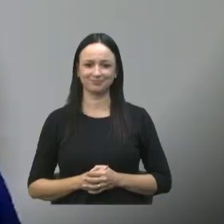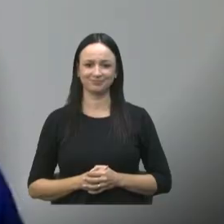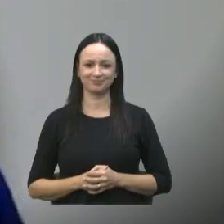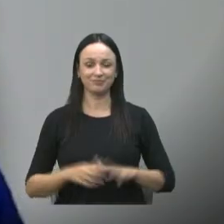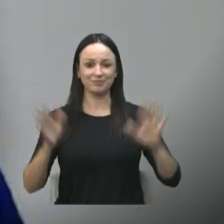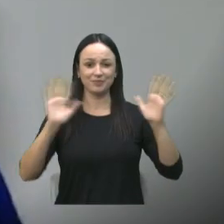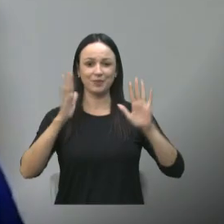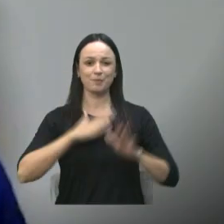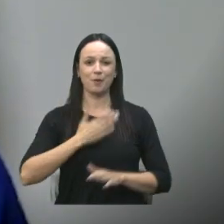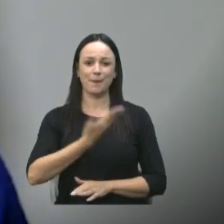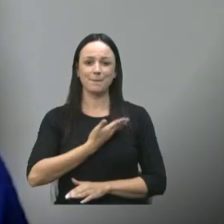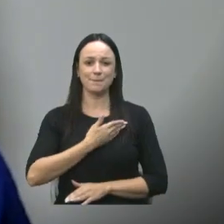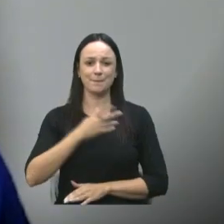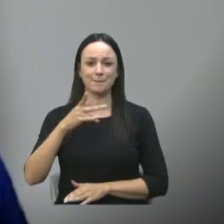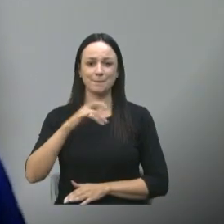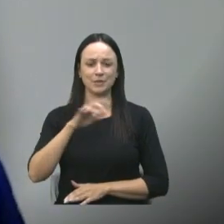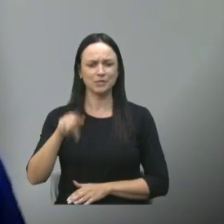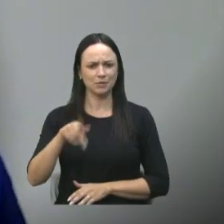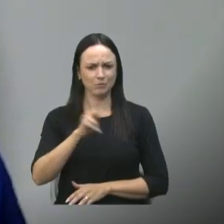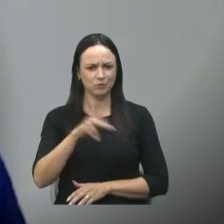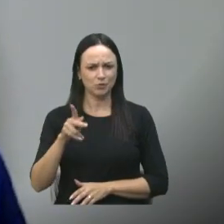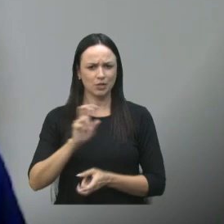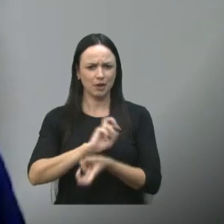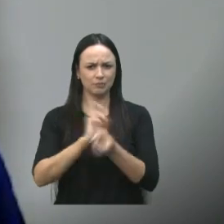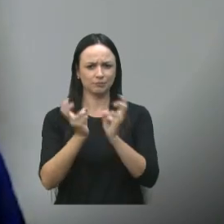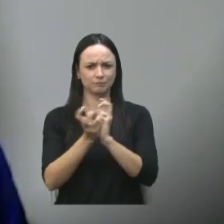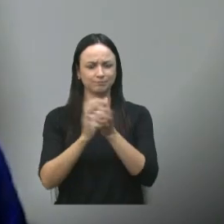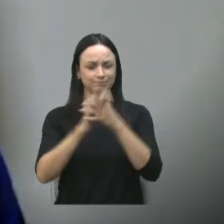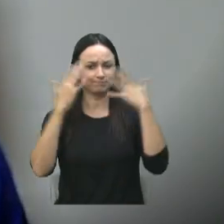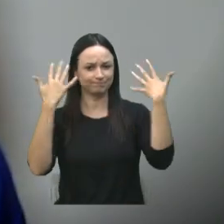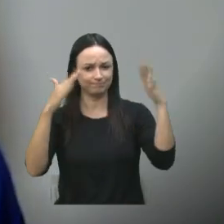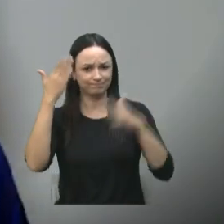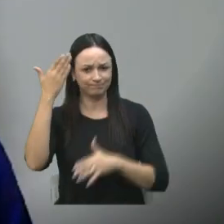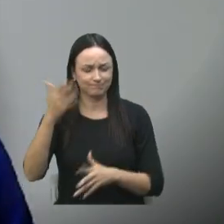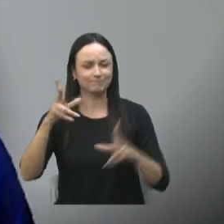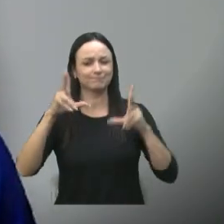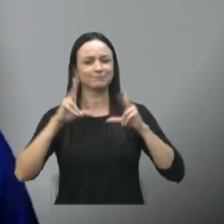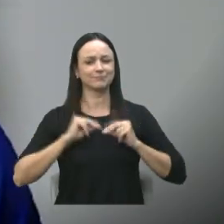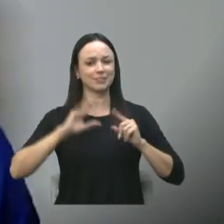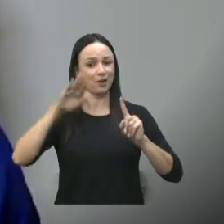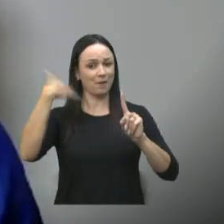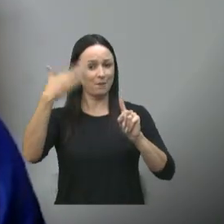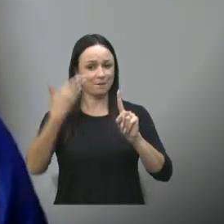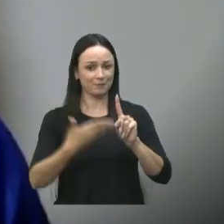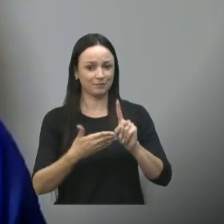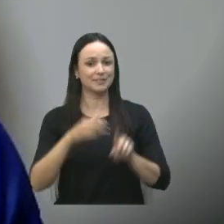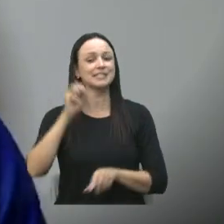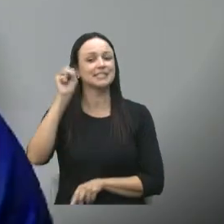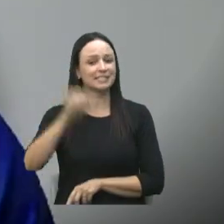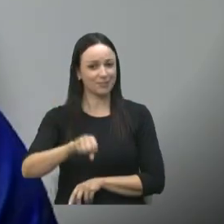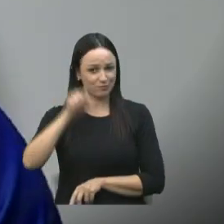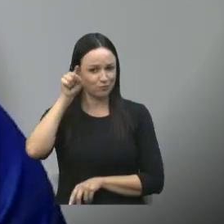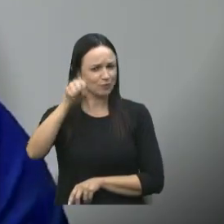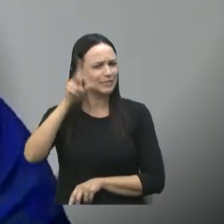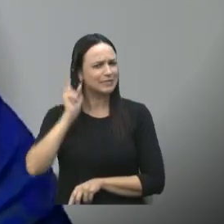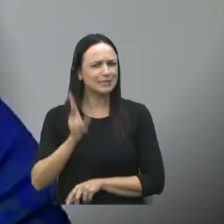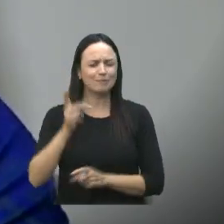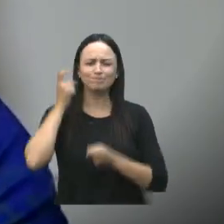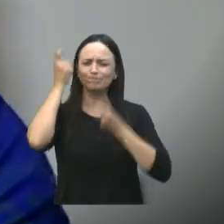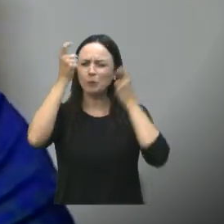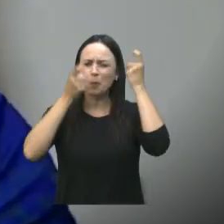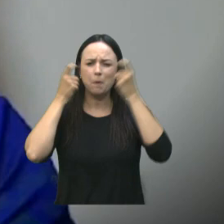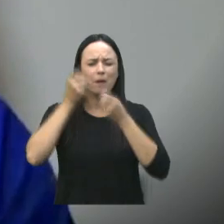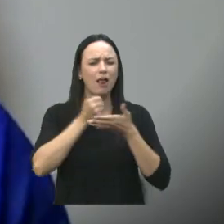Olá, meu amigo Pezinho, grande mestre capoeira, venho aqui parabenizar por essa merecida homenagem. Sim, você que sempre se preocupou em levar